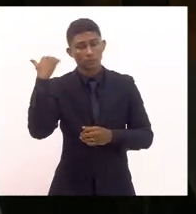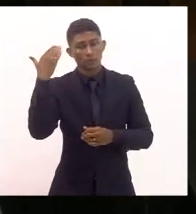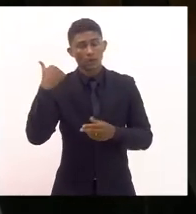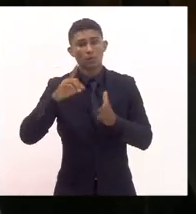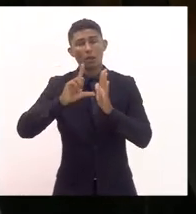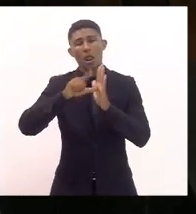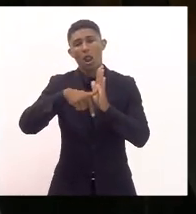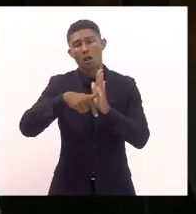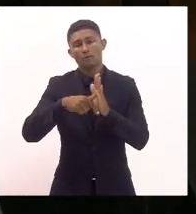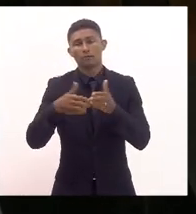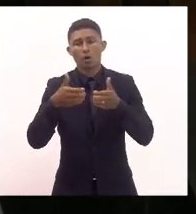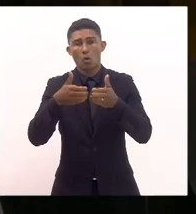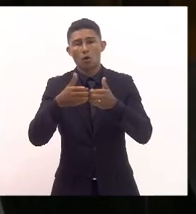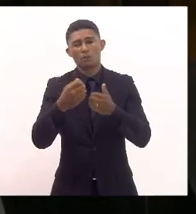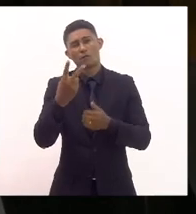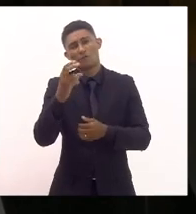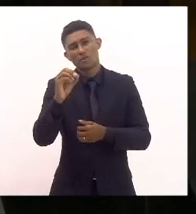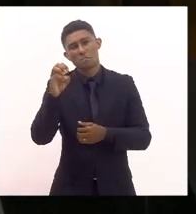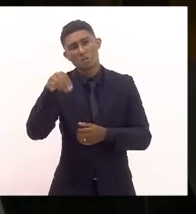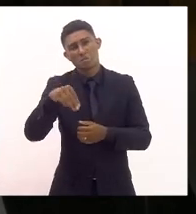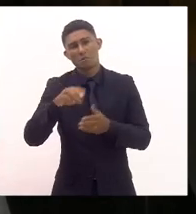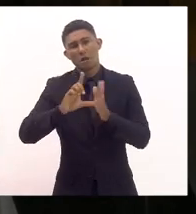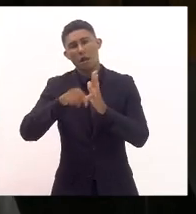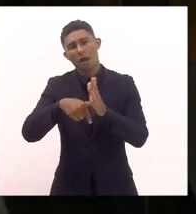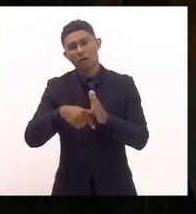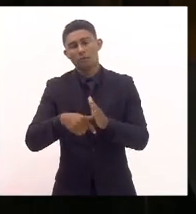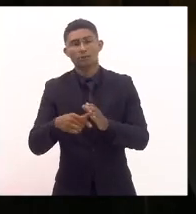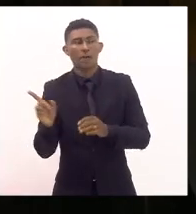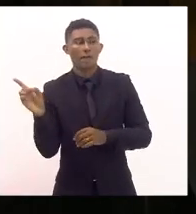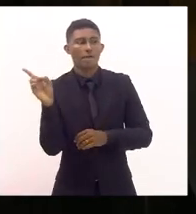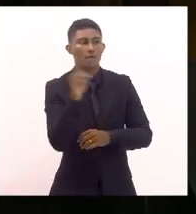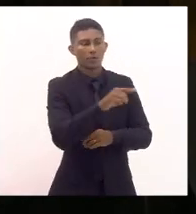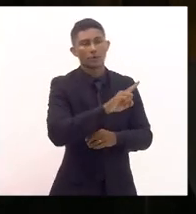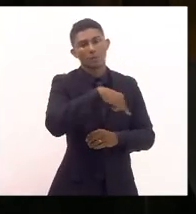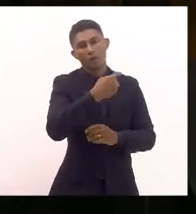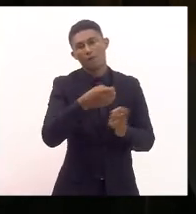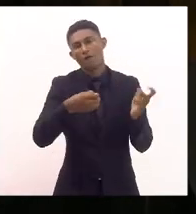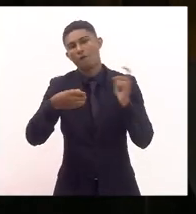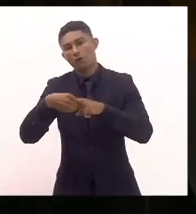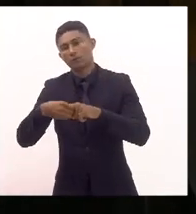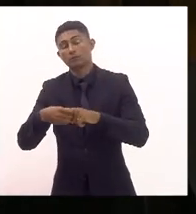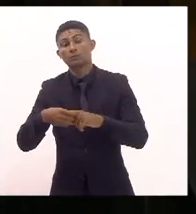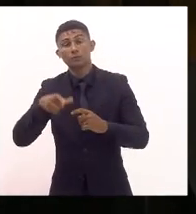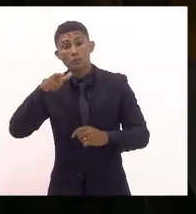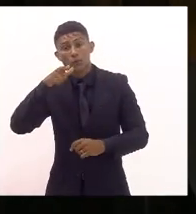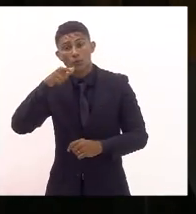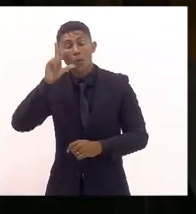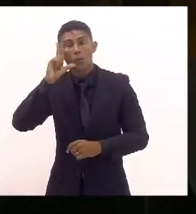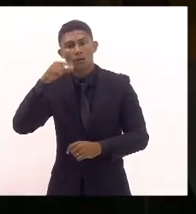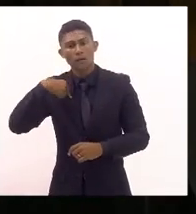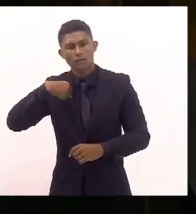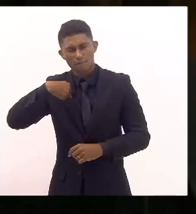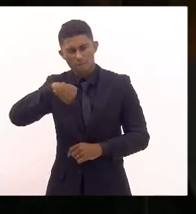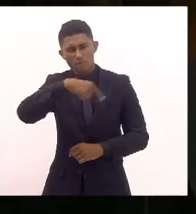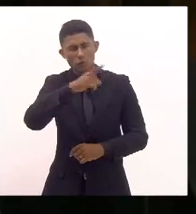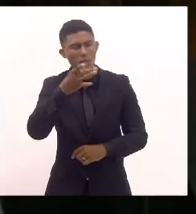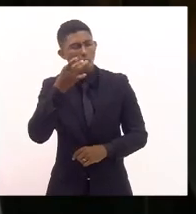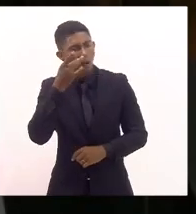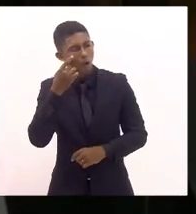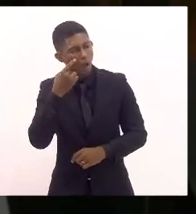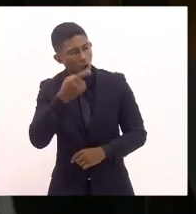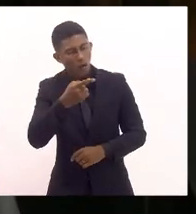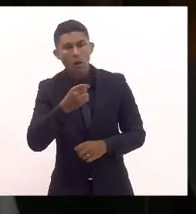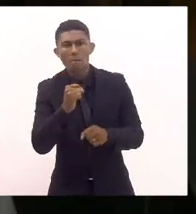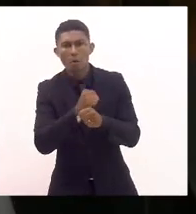minutos os ônibus indo para faculdade tanto para ele quanto para voltar e Ontem passei lá e vi que a obra